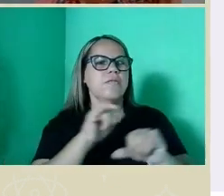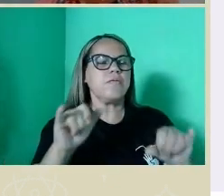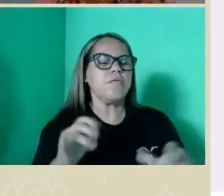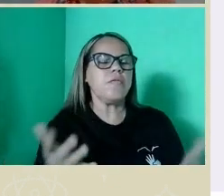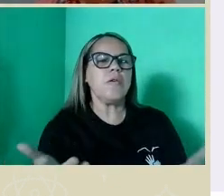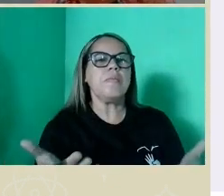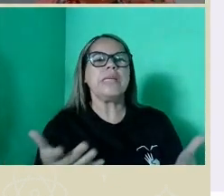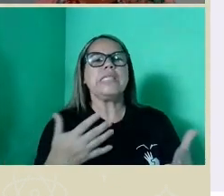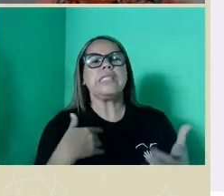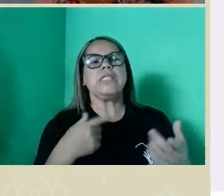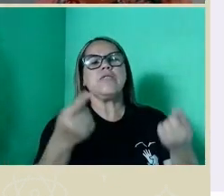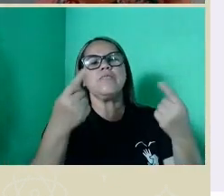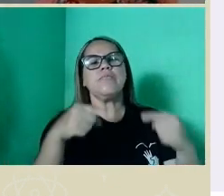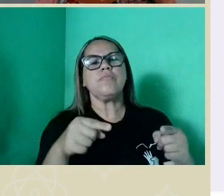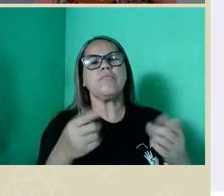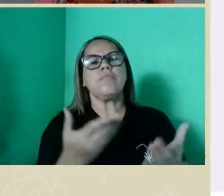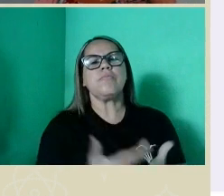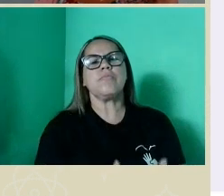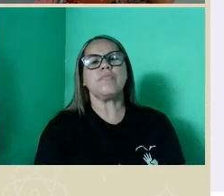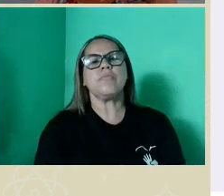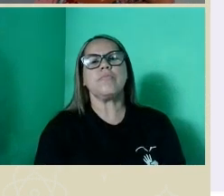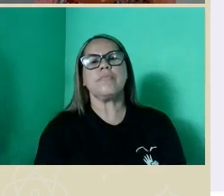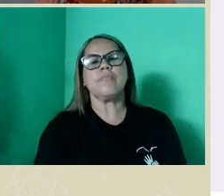o estúdio realizado por o centro